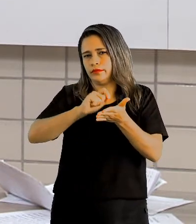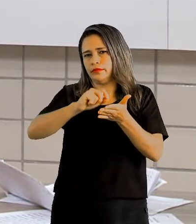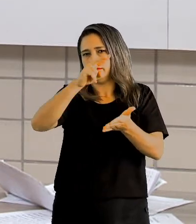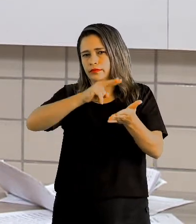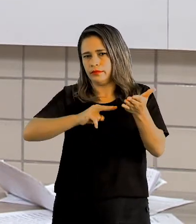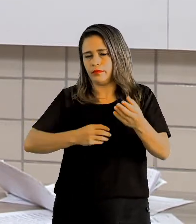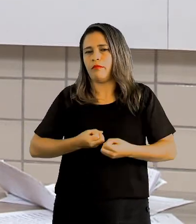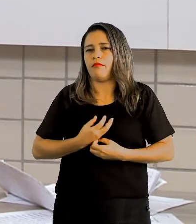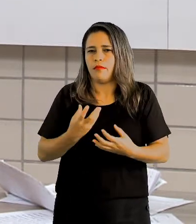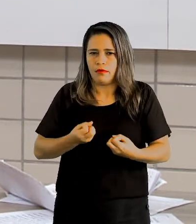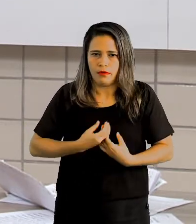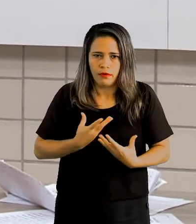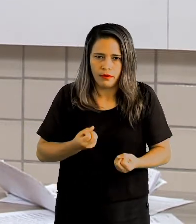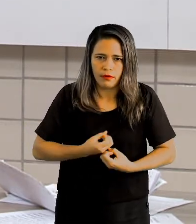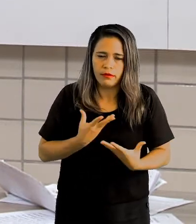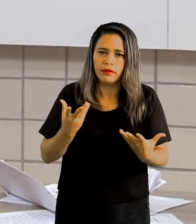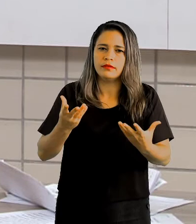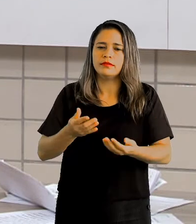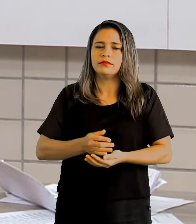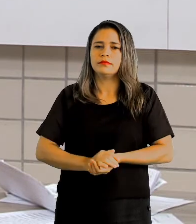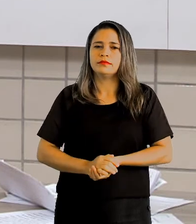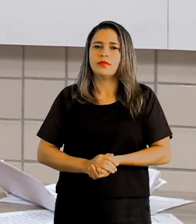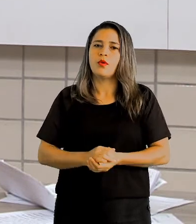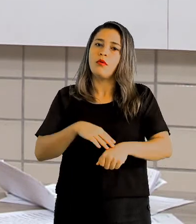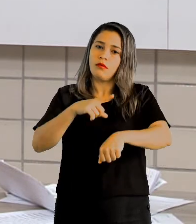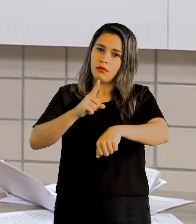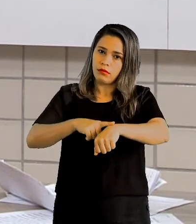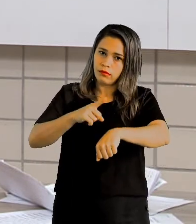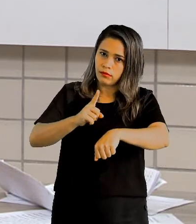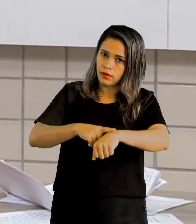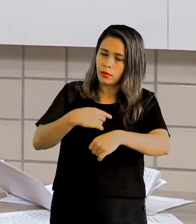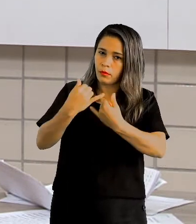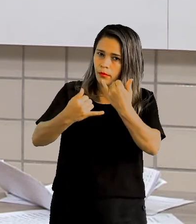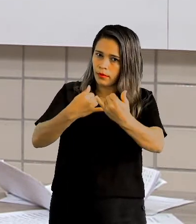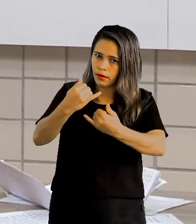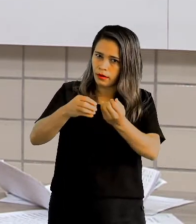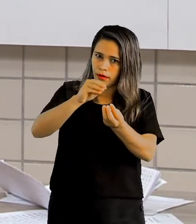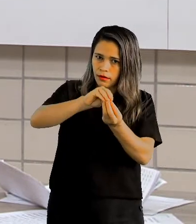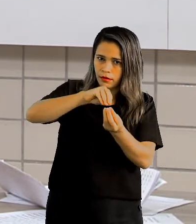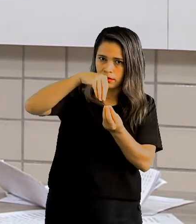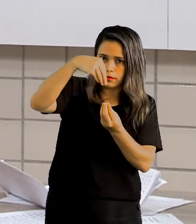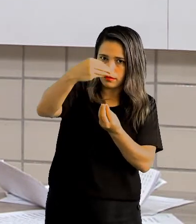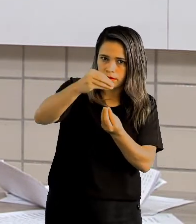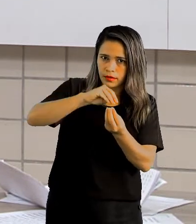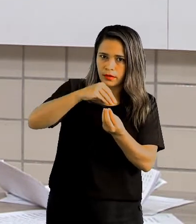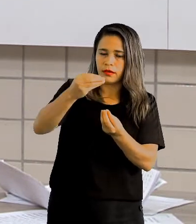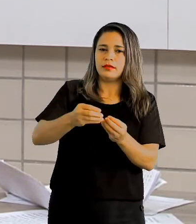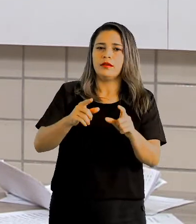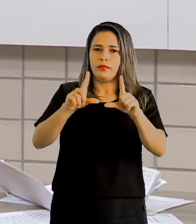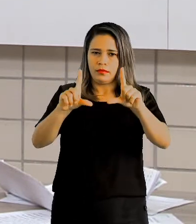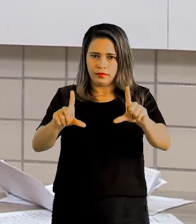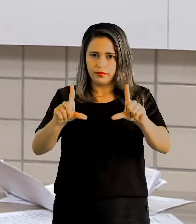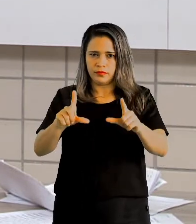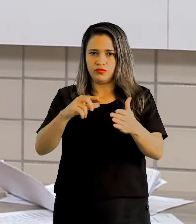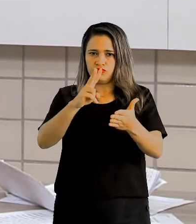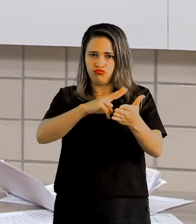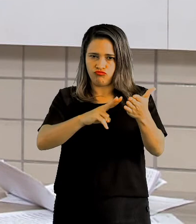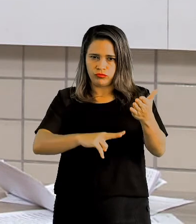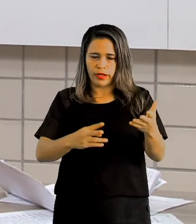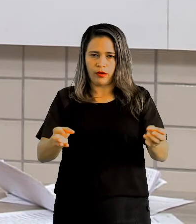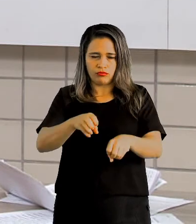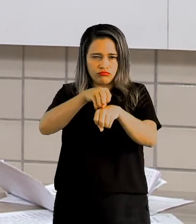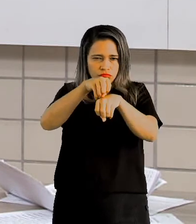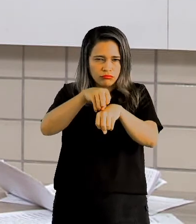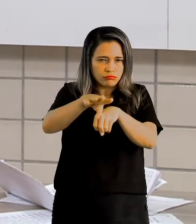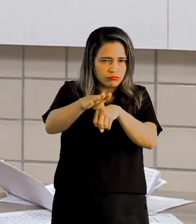com poemas, trabalhamos o tempo brincando com o calendário, nós trabalhamos fichas de leitura e eu deixo uma dica